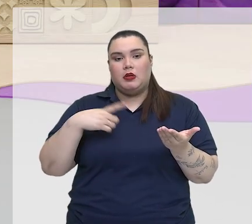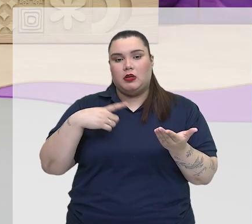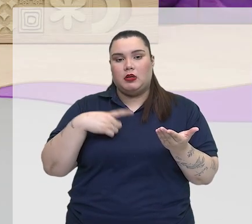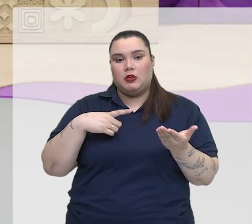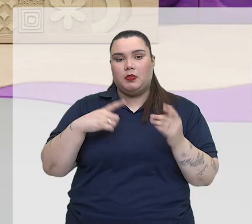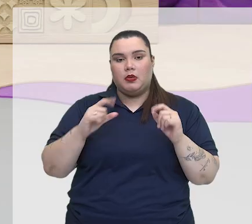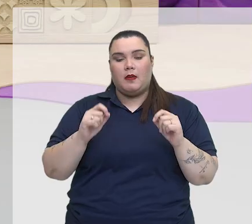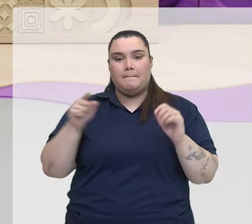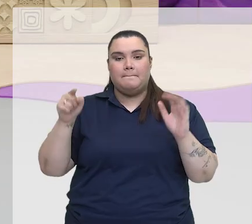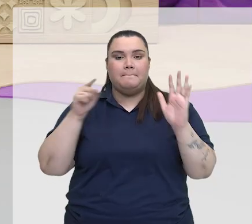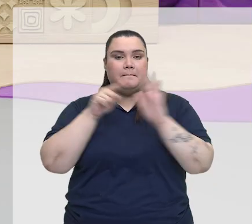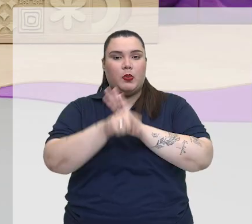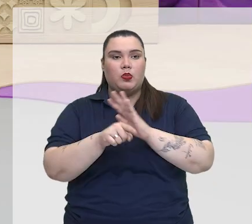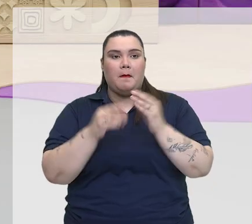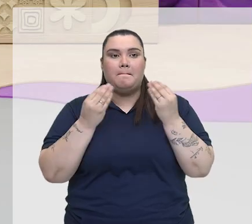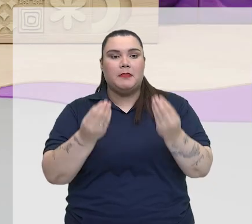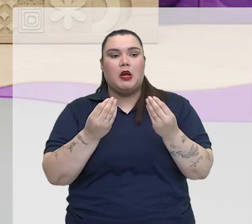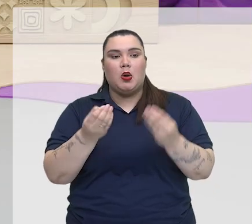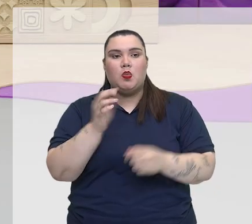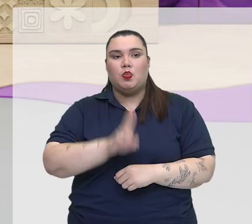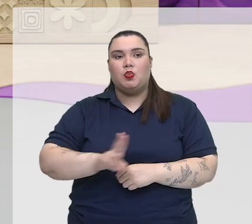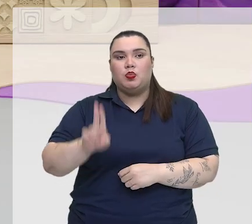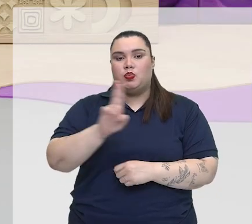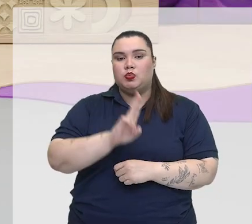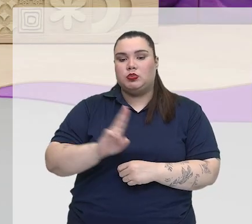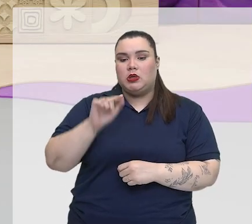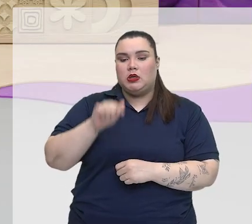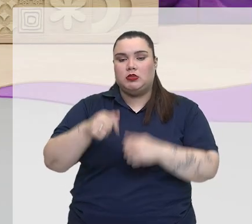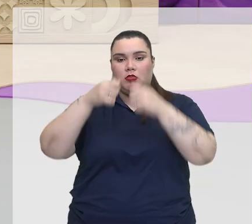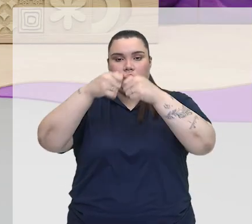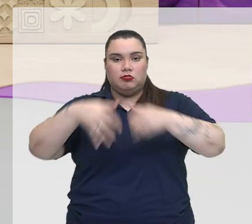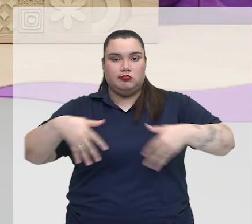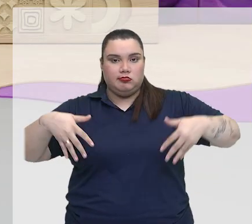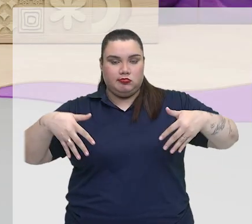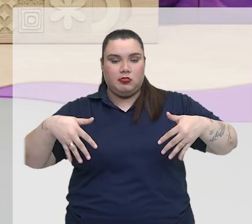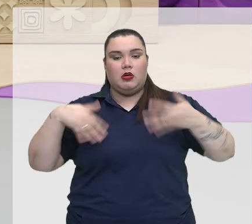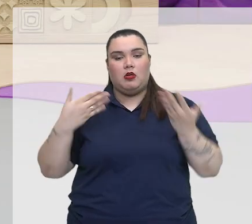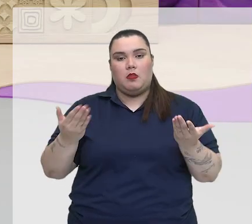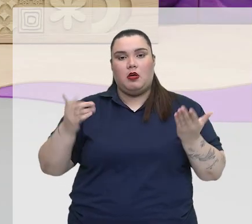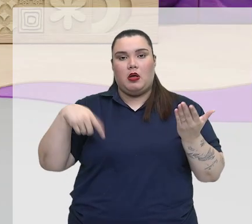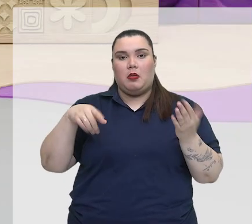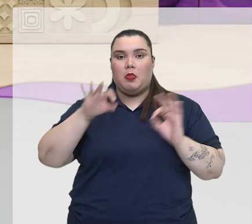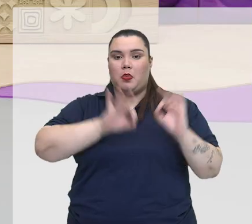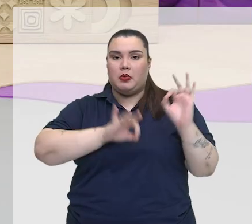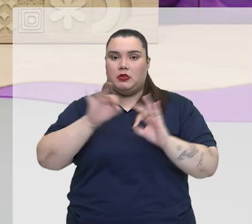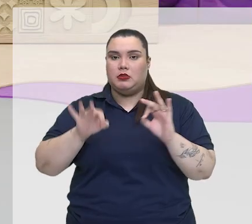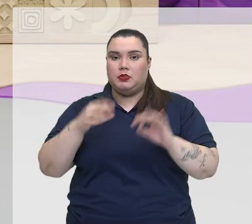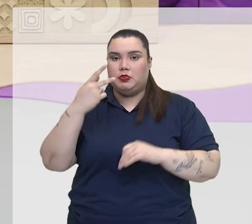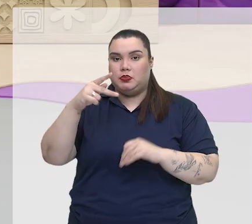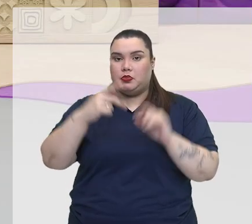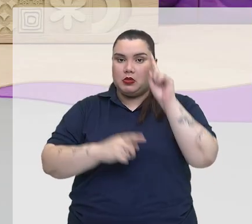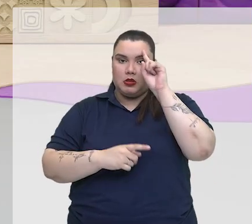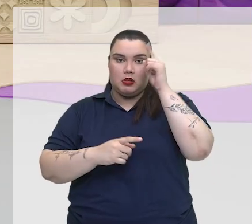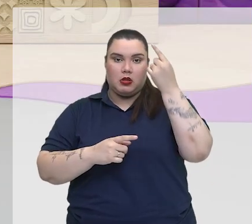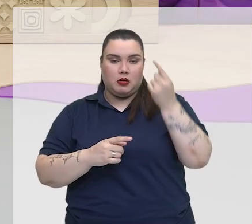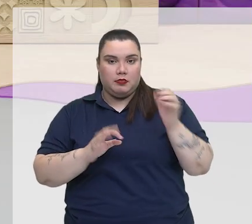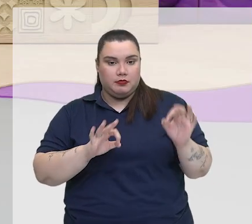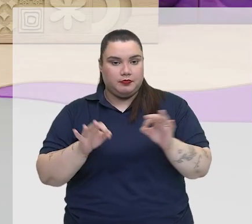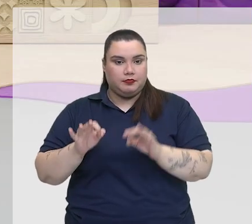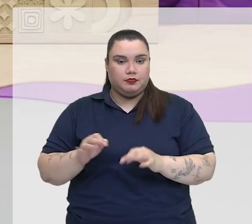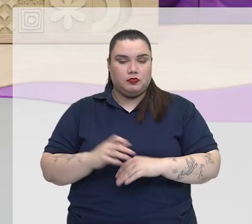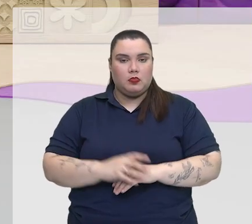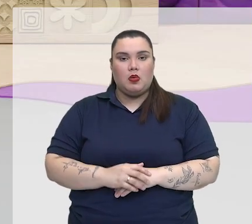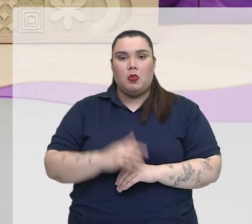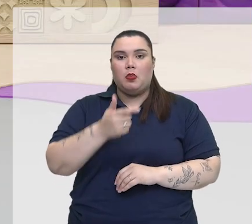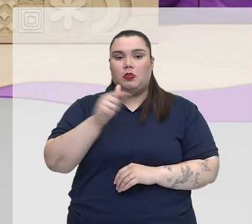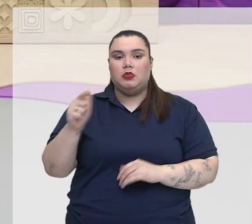Porque a pergunta é, para que serve um fluxograma? Então, o fluxograma ele serve para organizar essas suas ideias. Beleza. Um outro